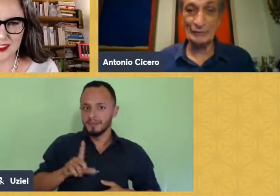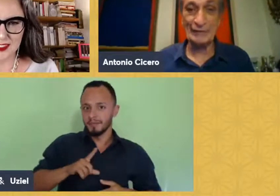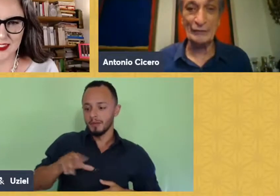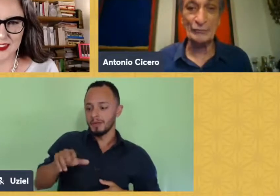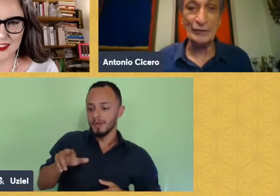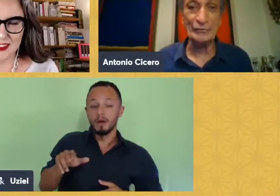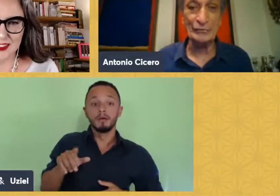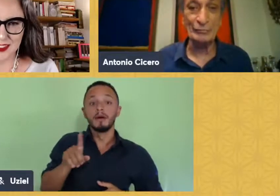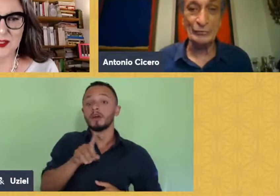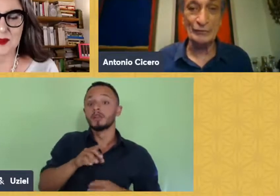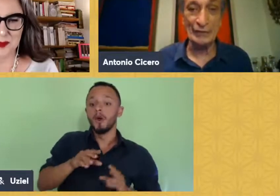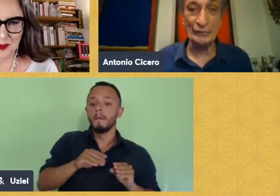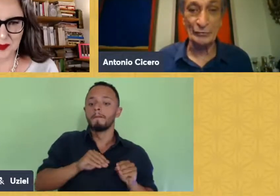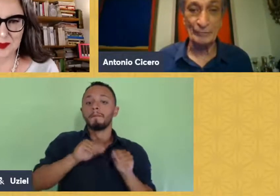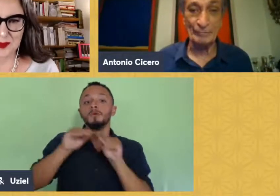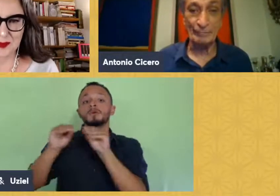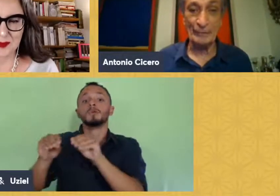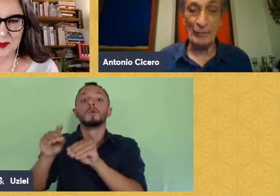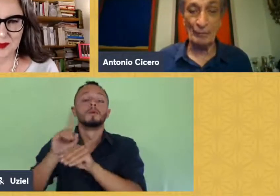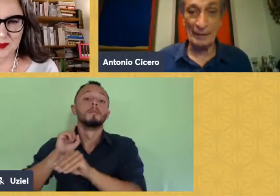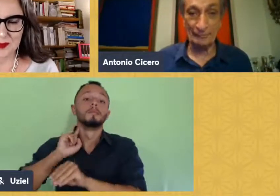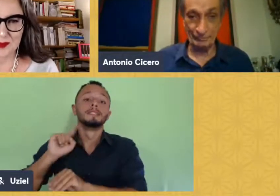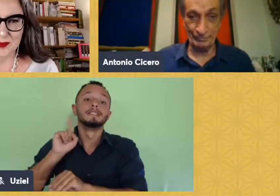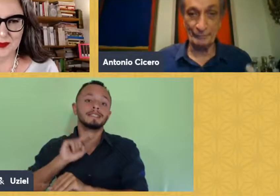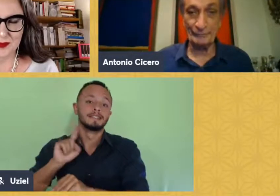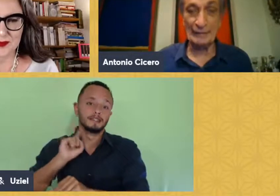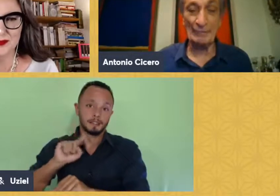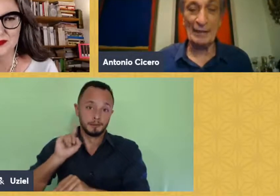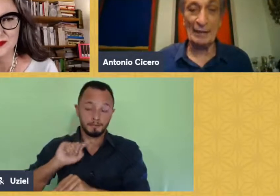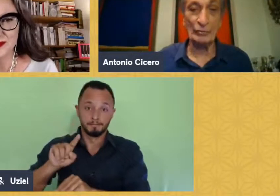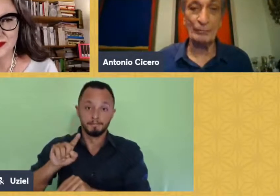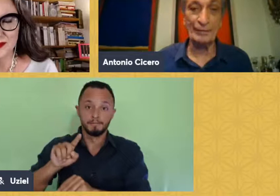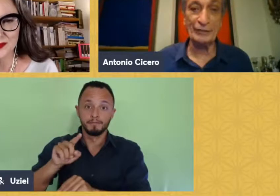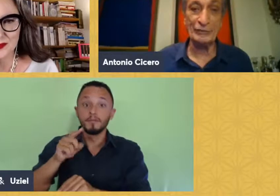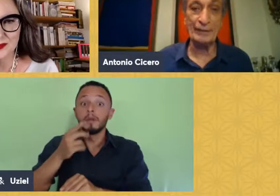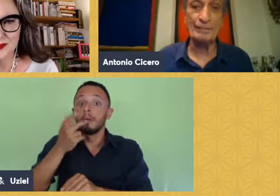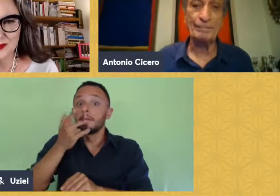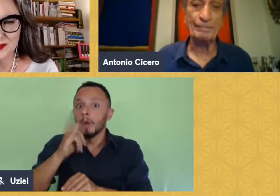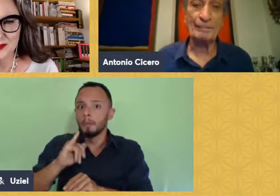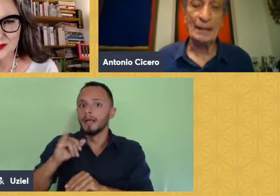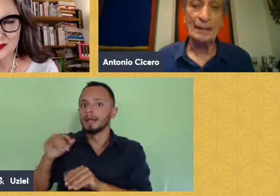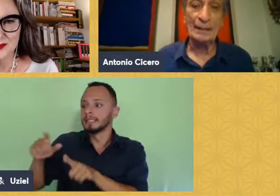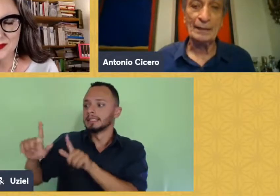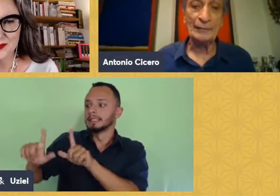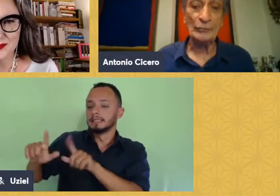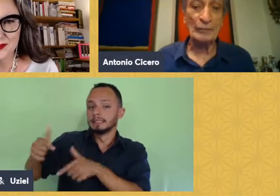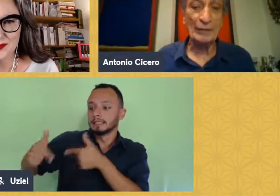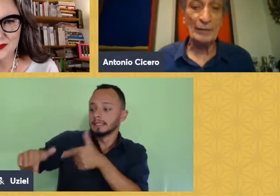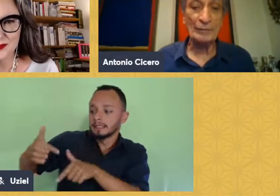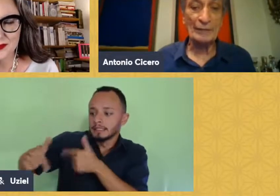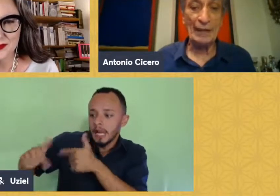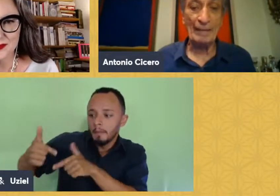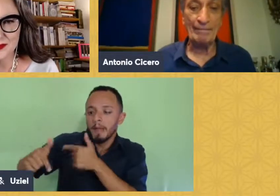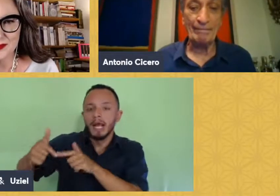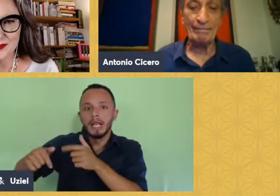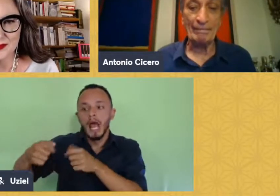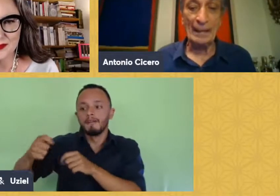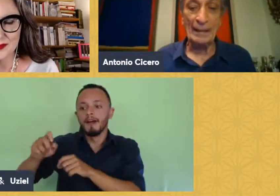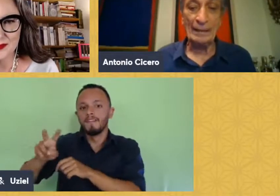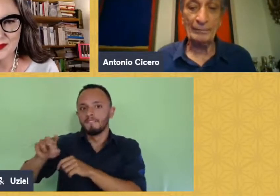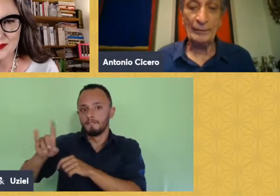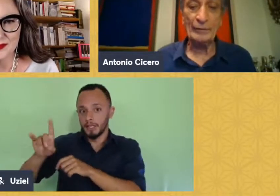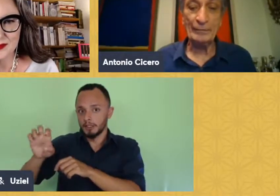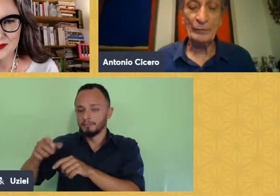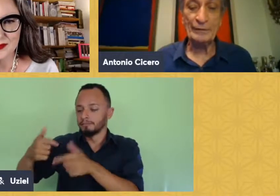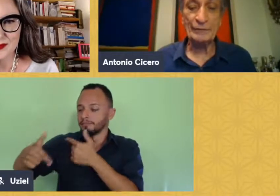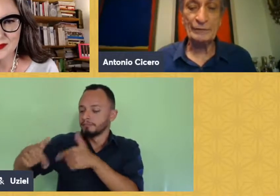moramos nos Estados Unidos muitos anos. Meu pai trabalhava no BID, né? Então nós moramos lá.